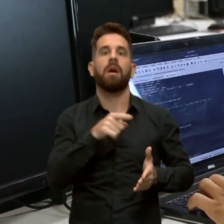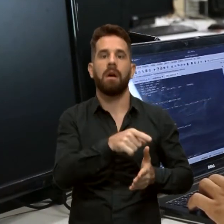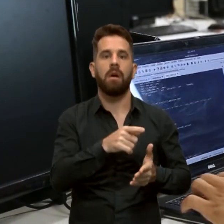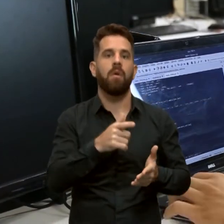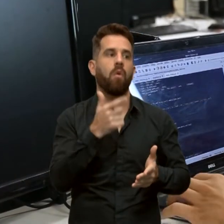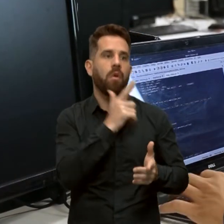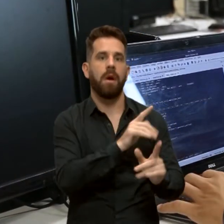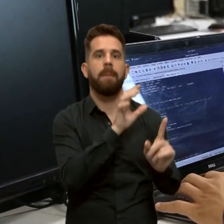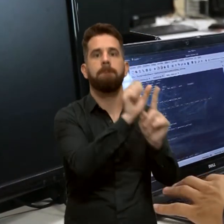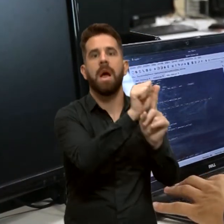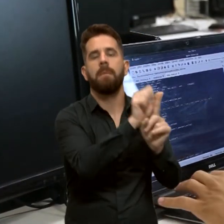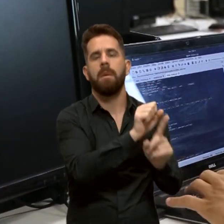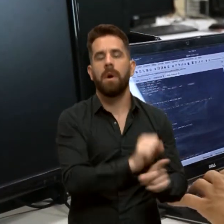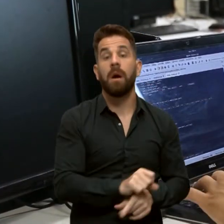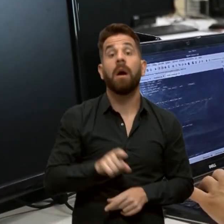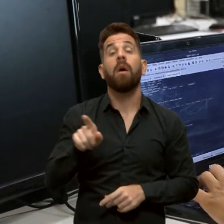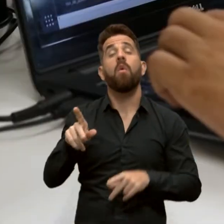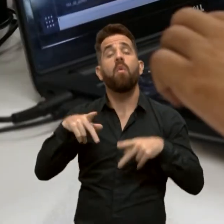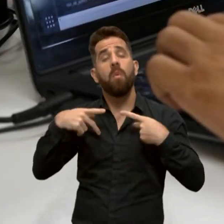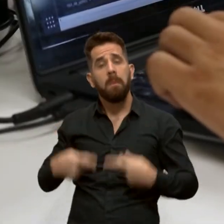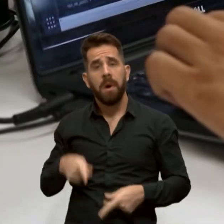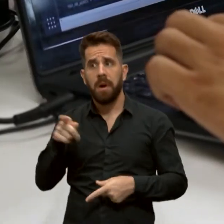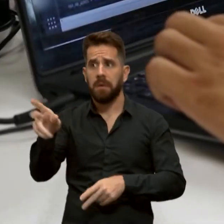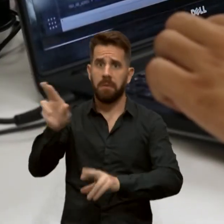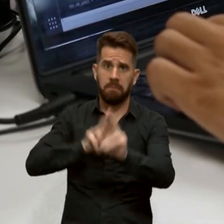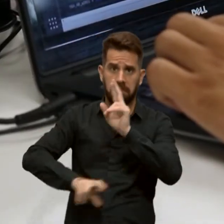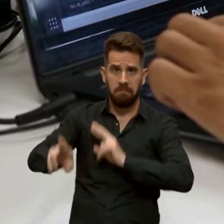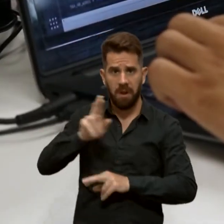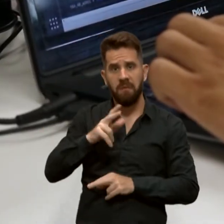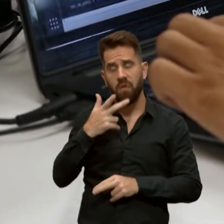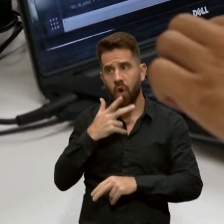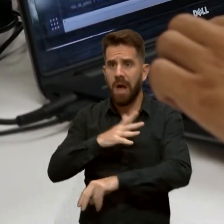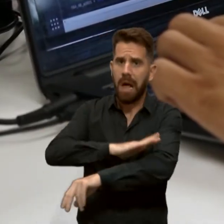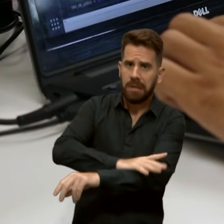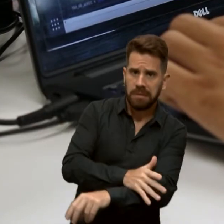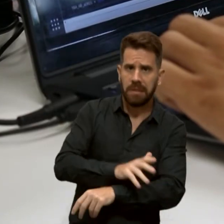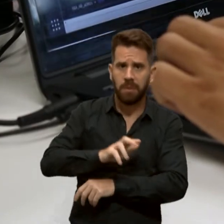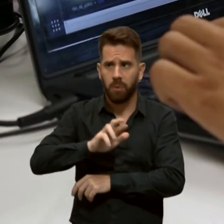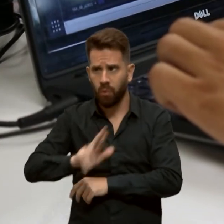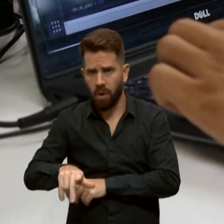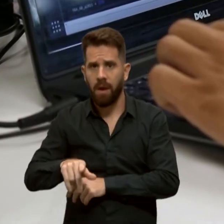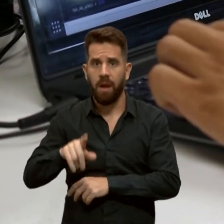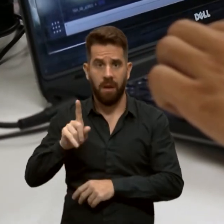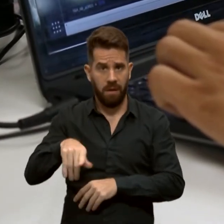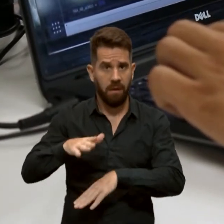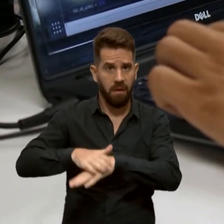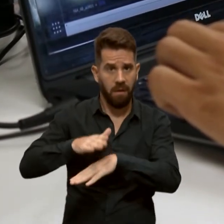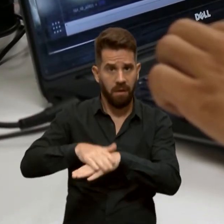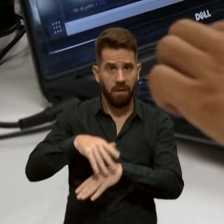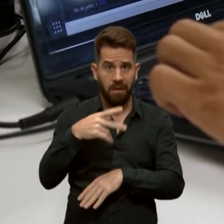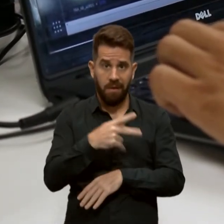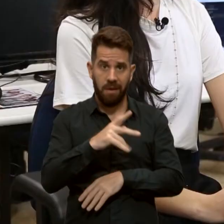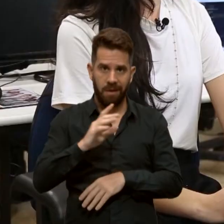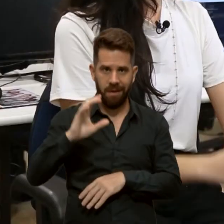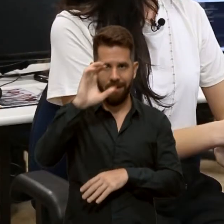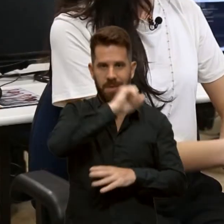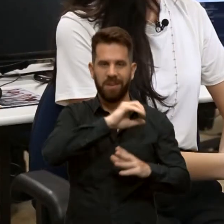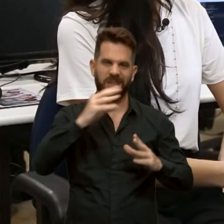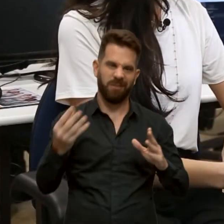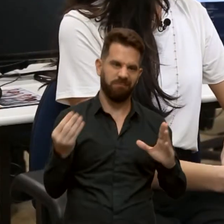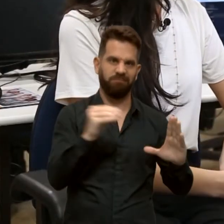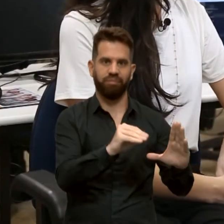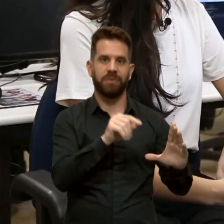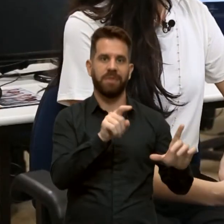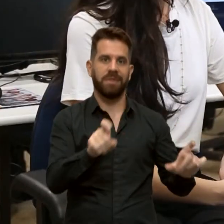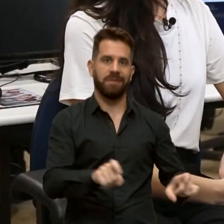que os humanos disseram ser ou não ser racismo, é que a máquina aprendia para poder detectar depois. Isso, exatamente. É um